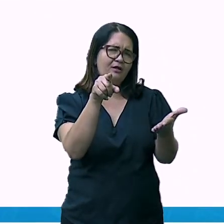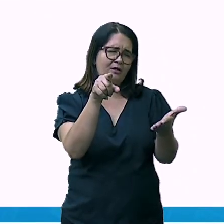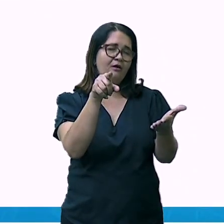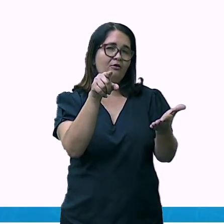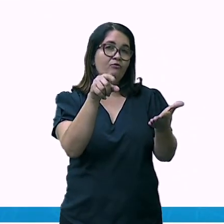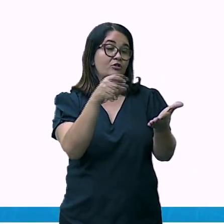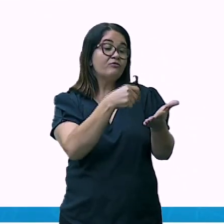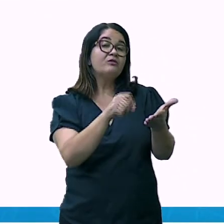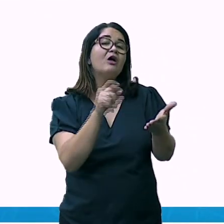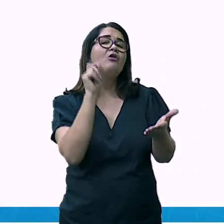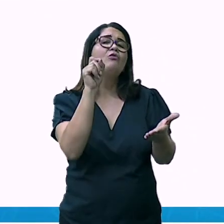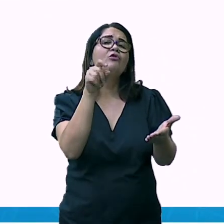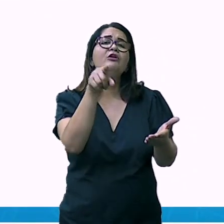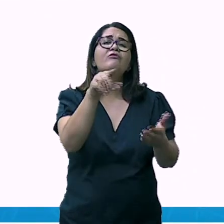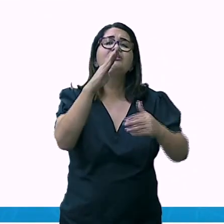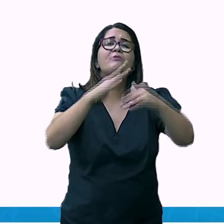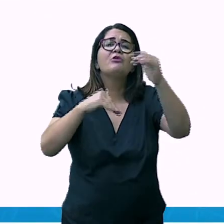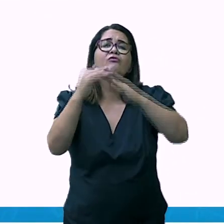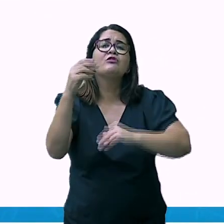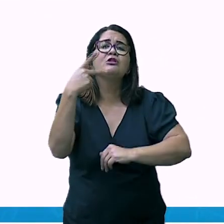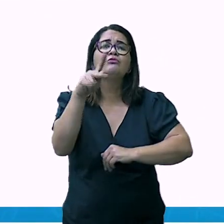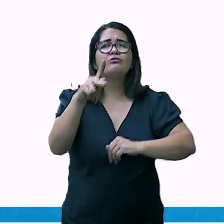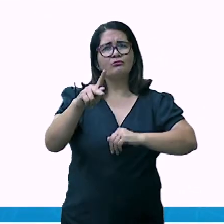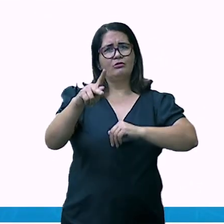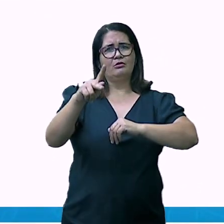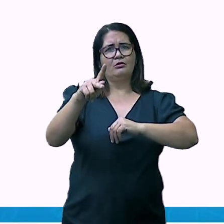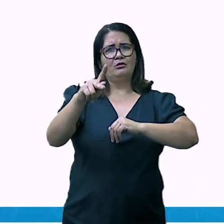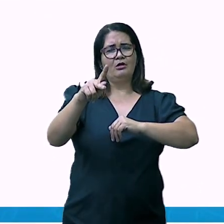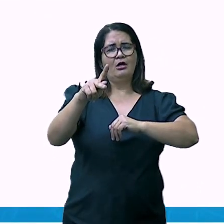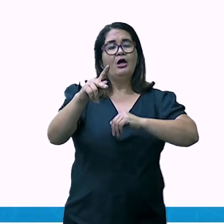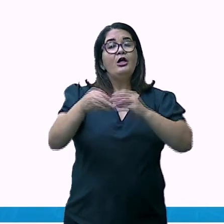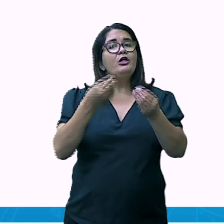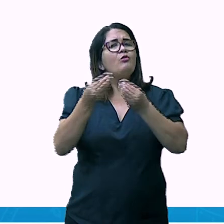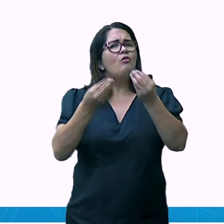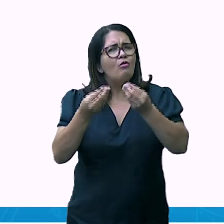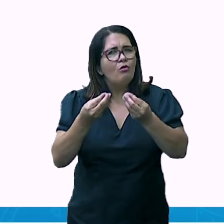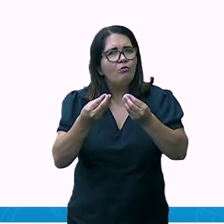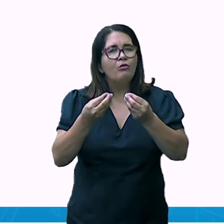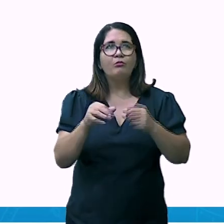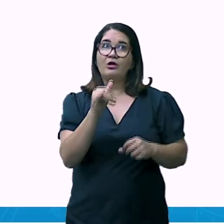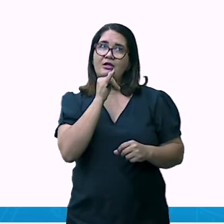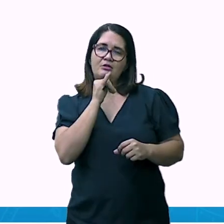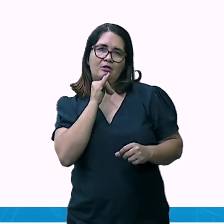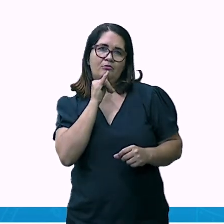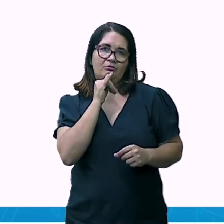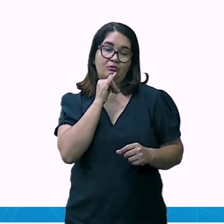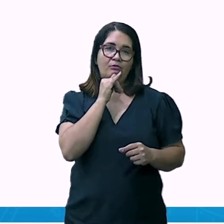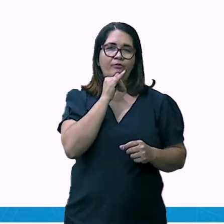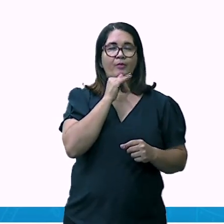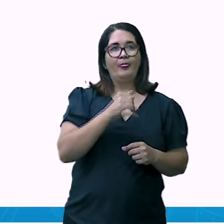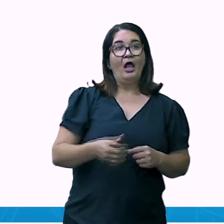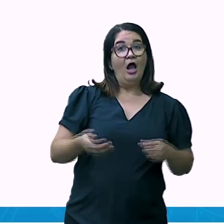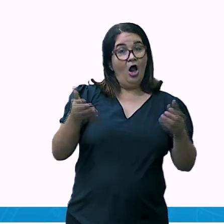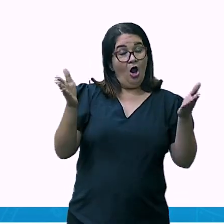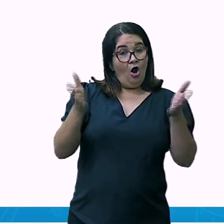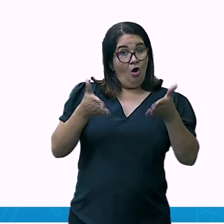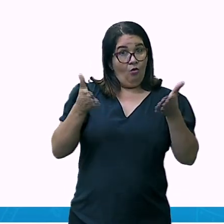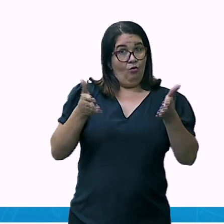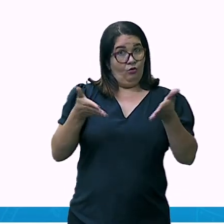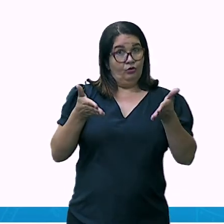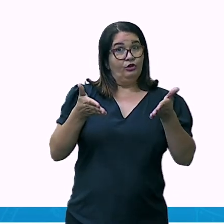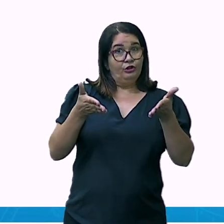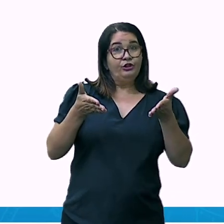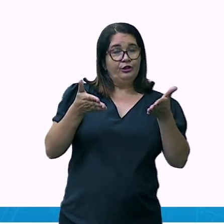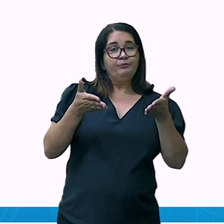faz hoje e se mudou com o passar do tempo. Exemplo, hoje eu falei para vocês, né, a